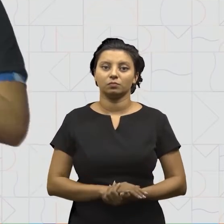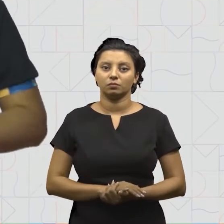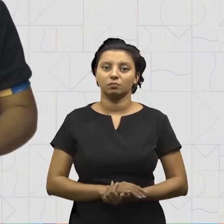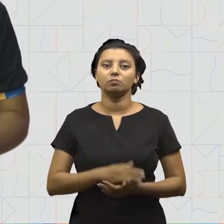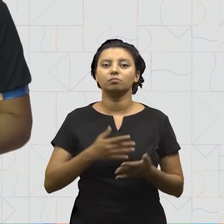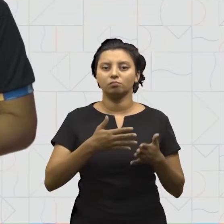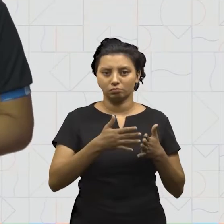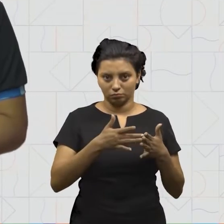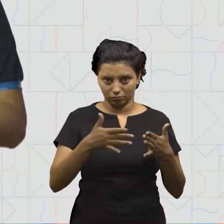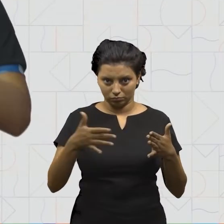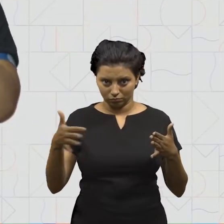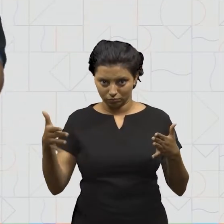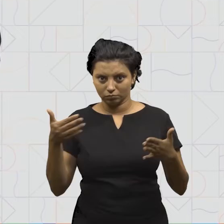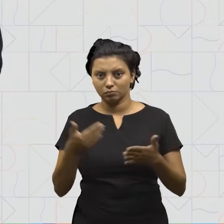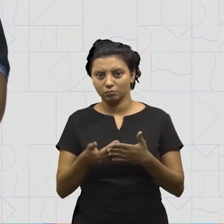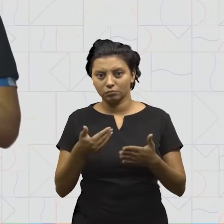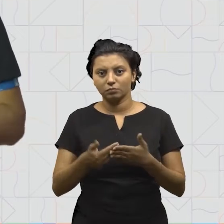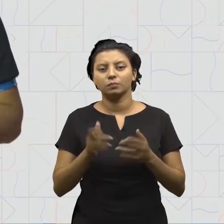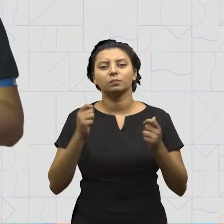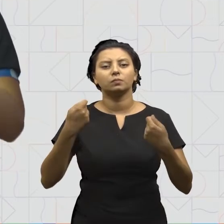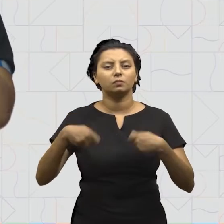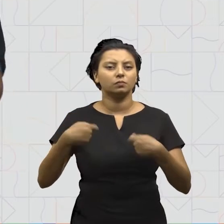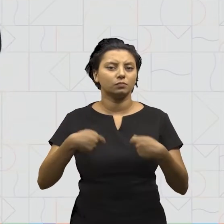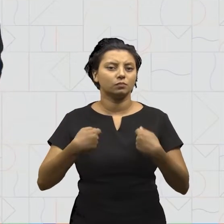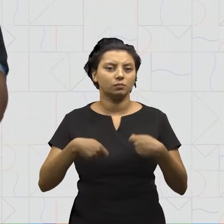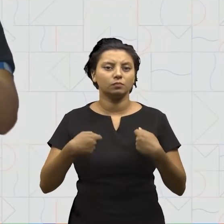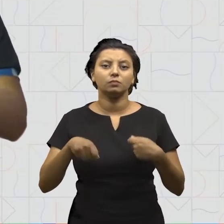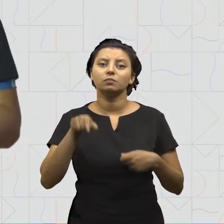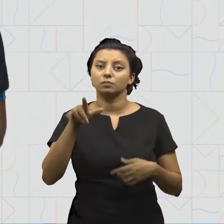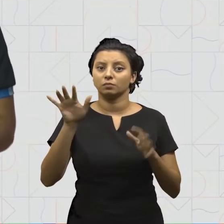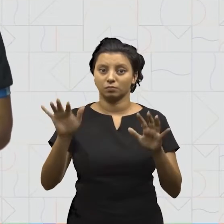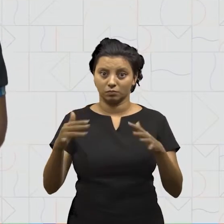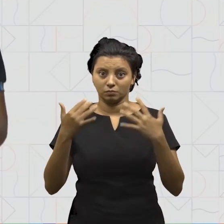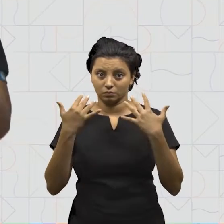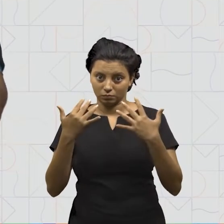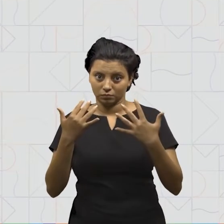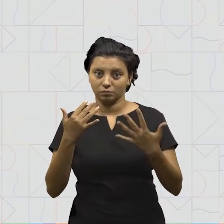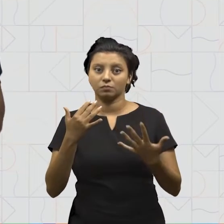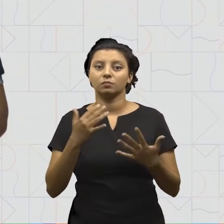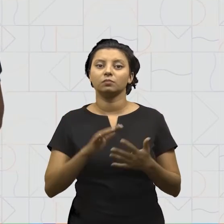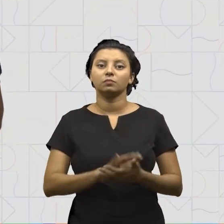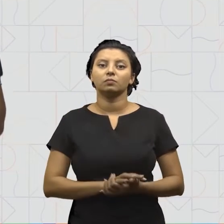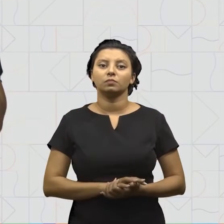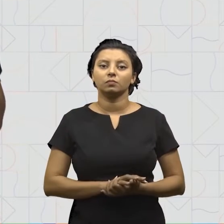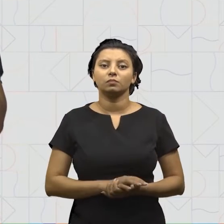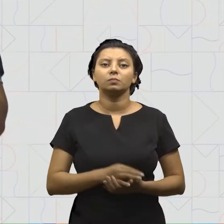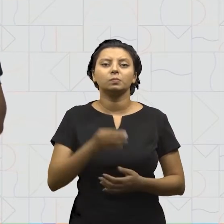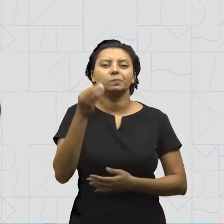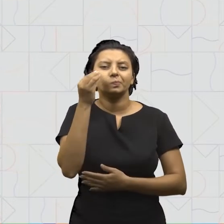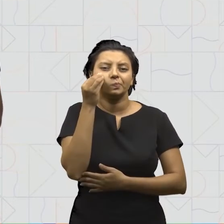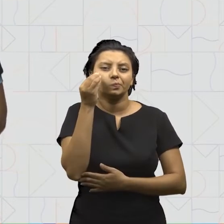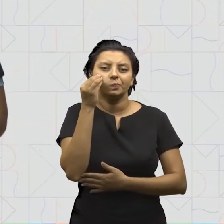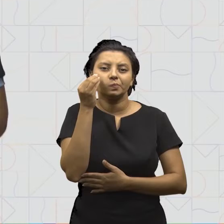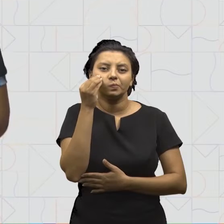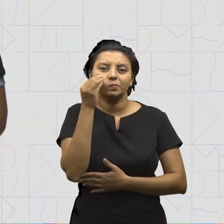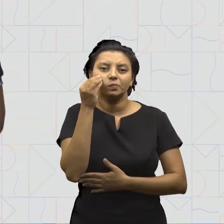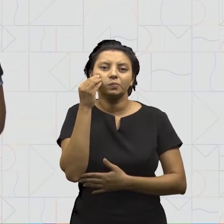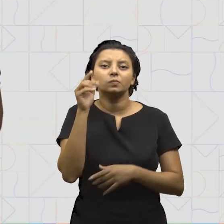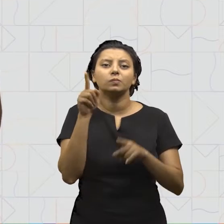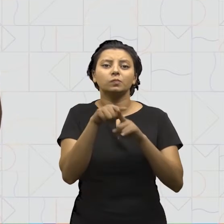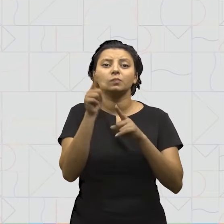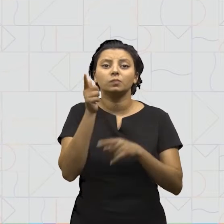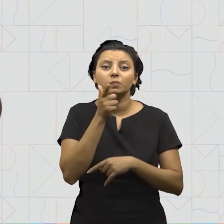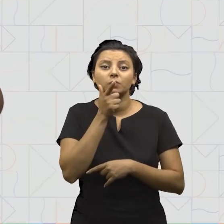No decorrer dessa aula, vamos precisar da sua atenção para que possa observar e